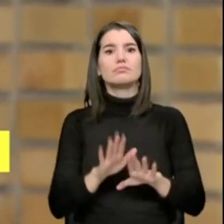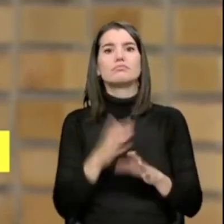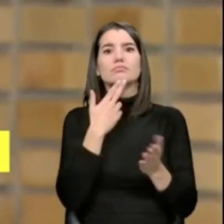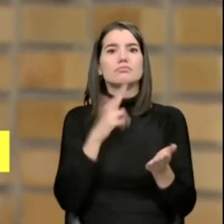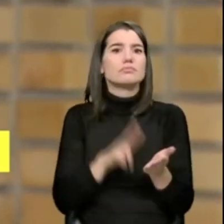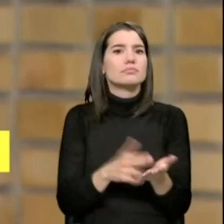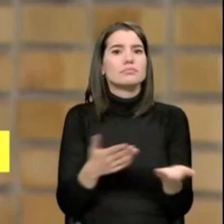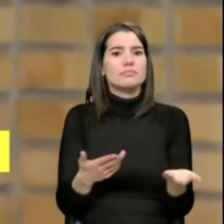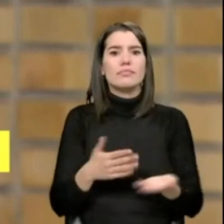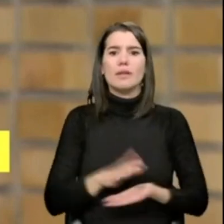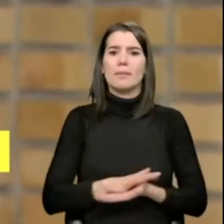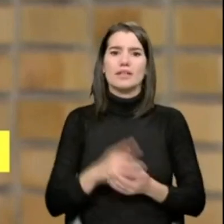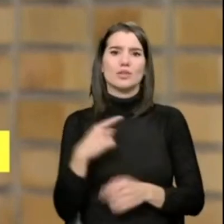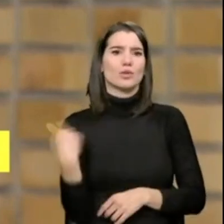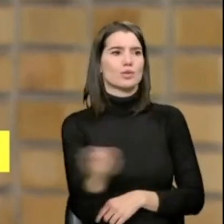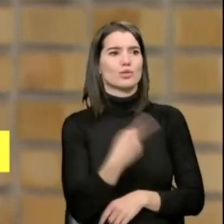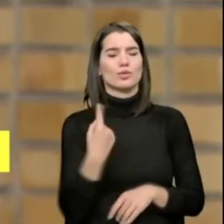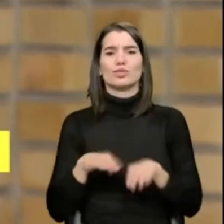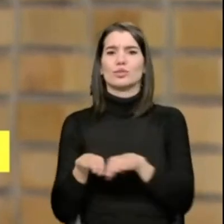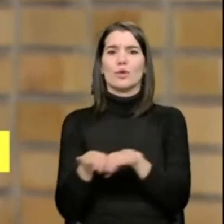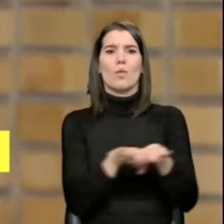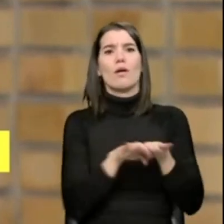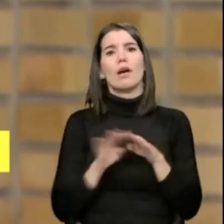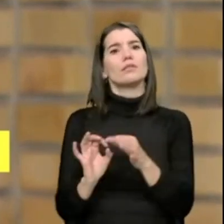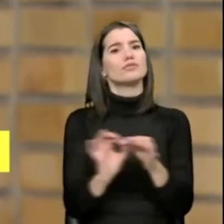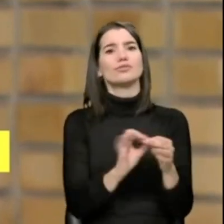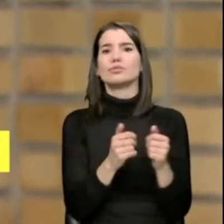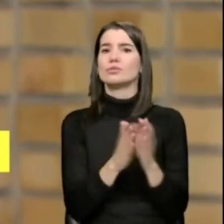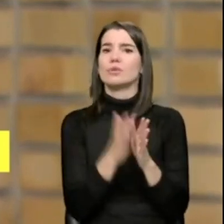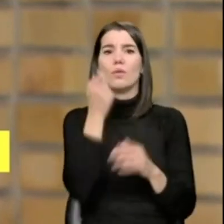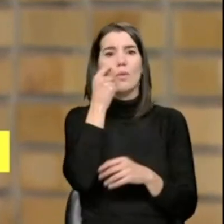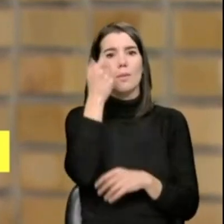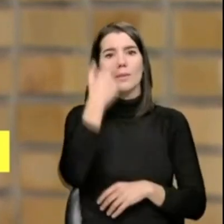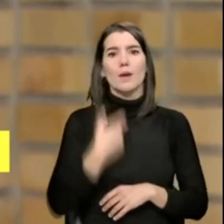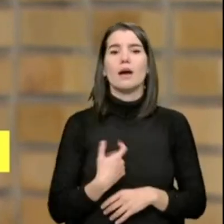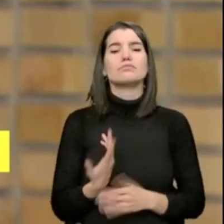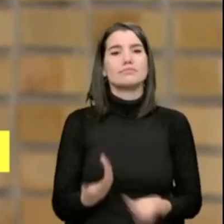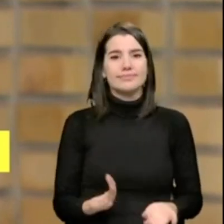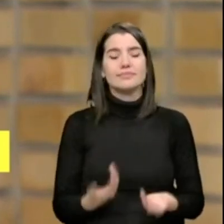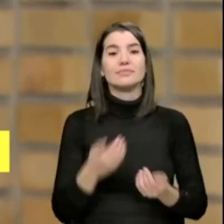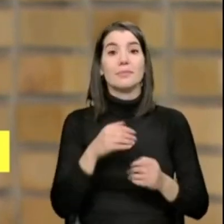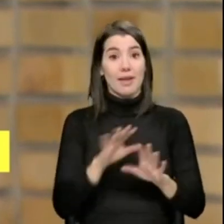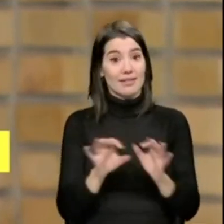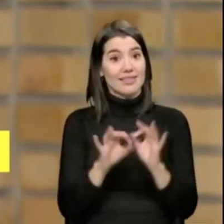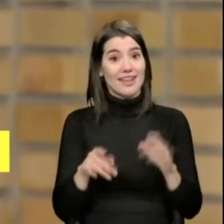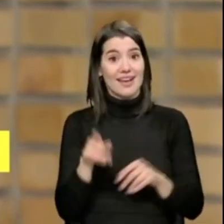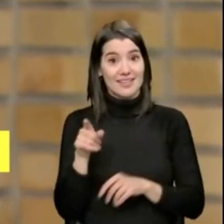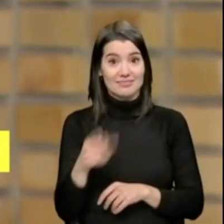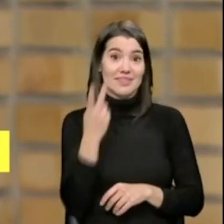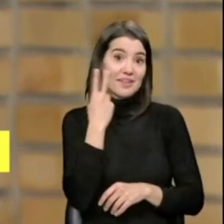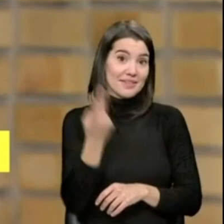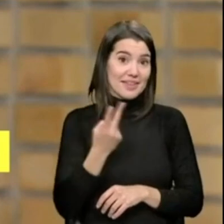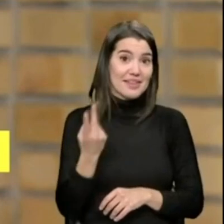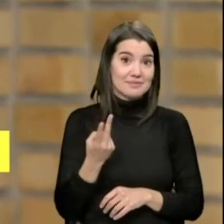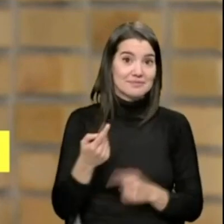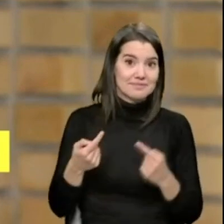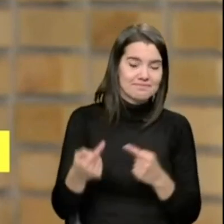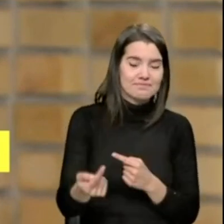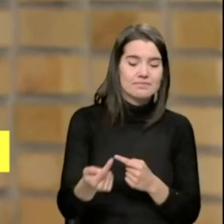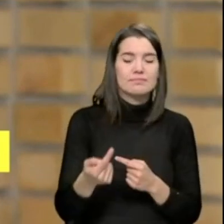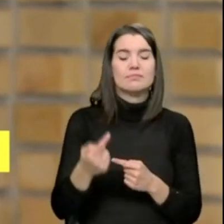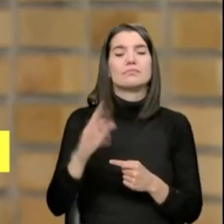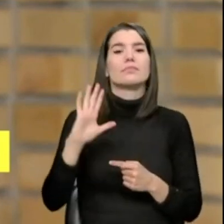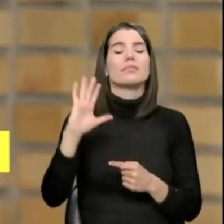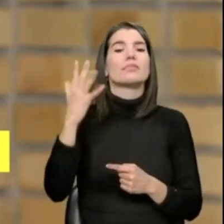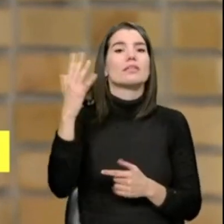Somos todos e acabamos todos por ser iguais e somos todos humanos, mas tal como na vida, há alturas